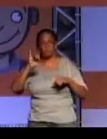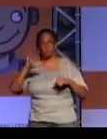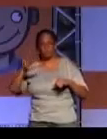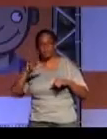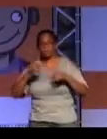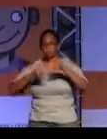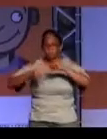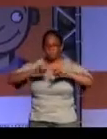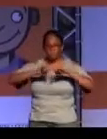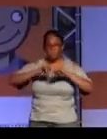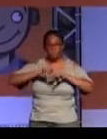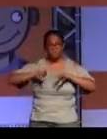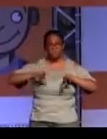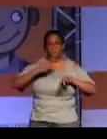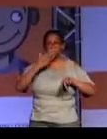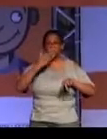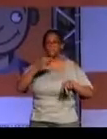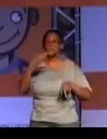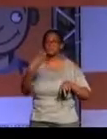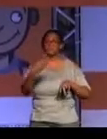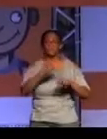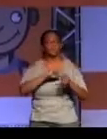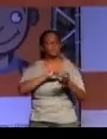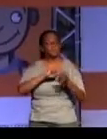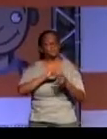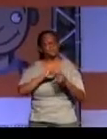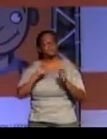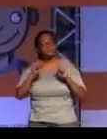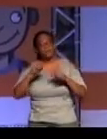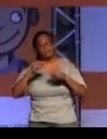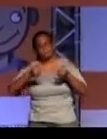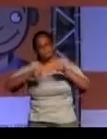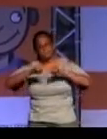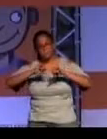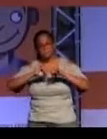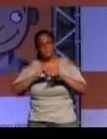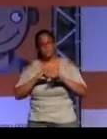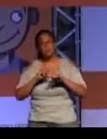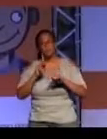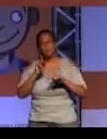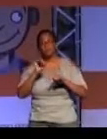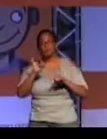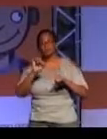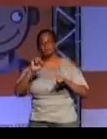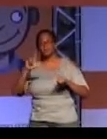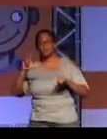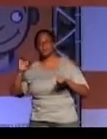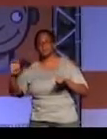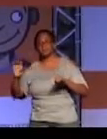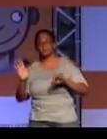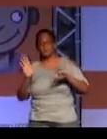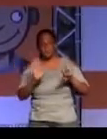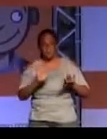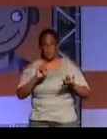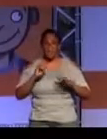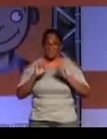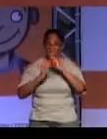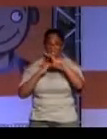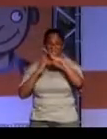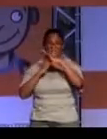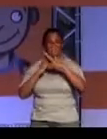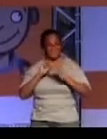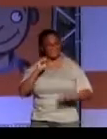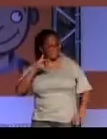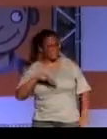vacina, com tipo 3 potenciada. O que aconteceu? As multinacionais disseram sim,